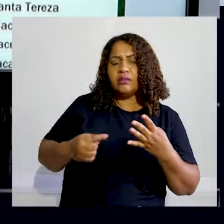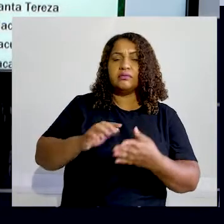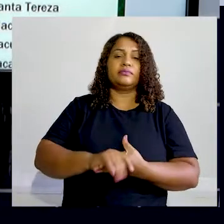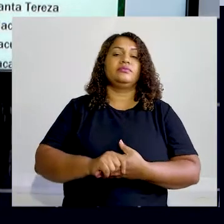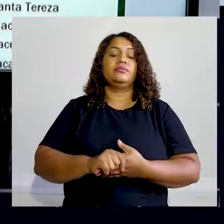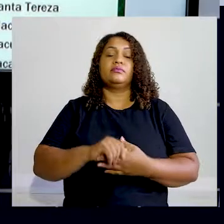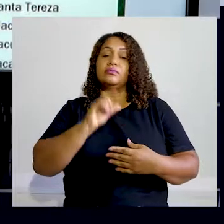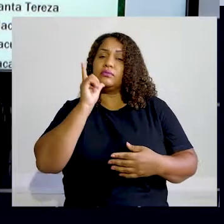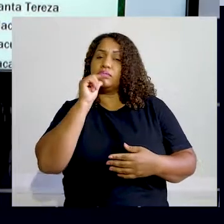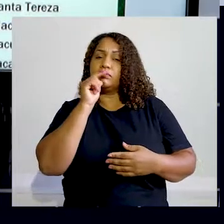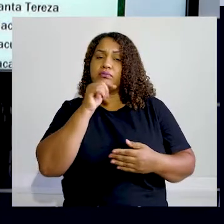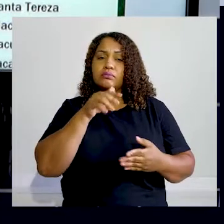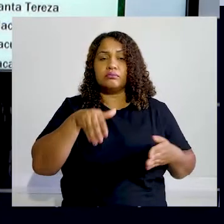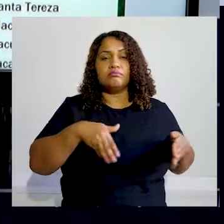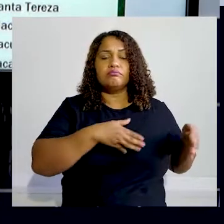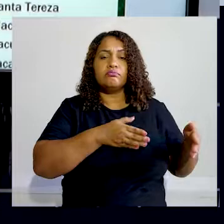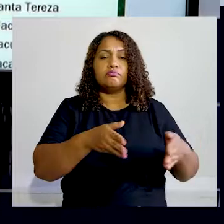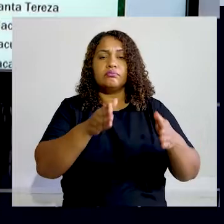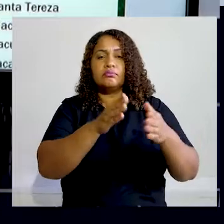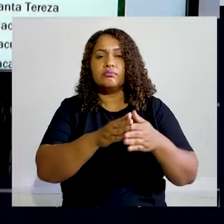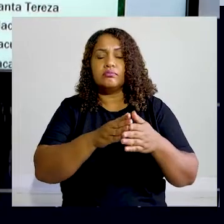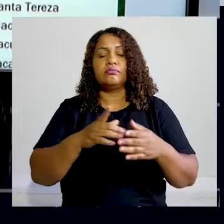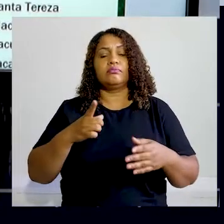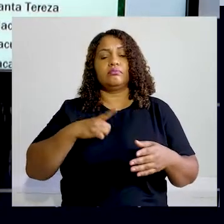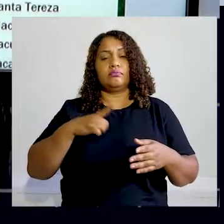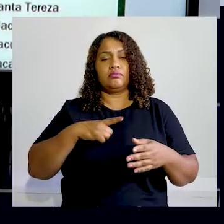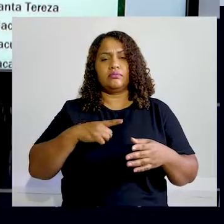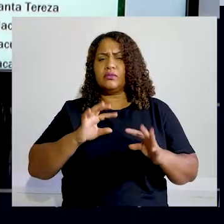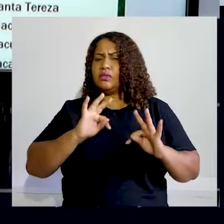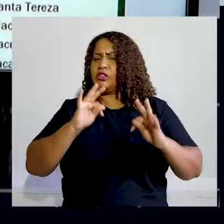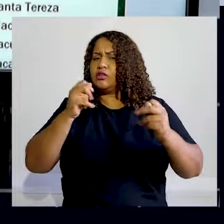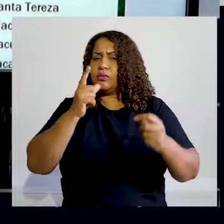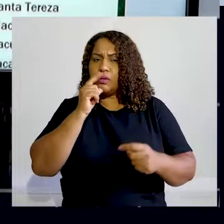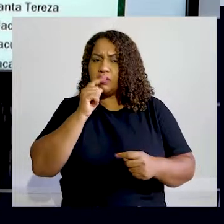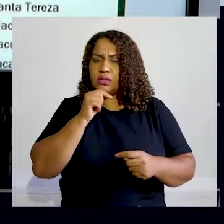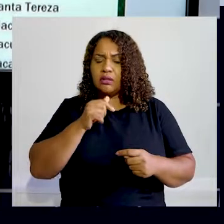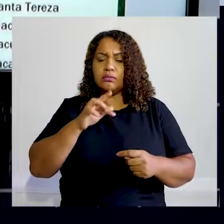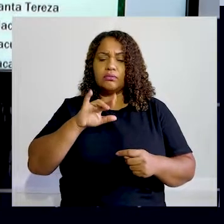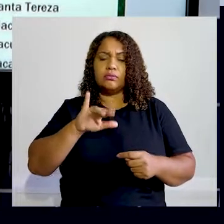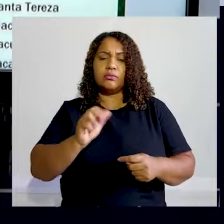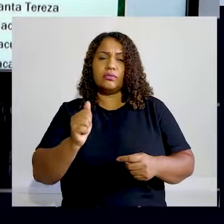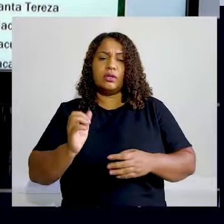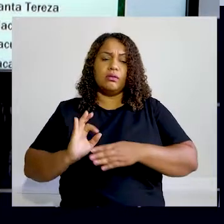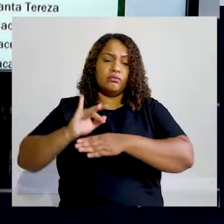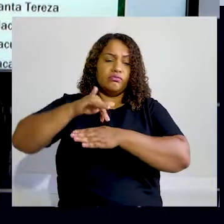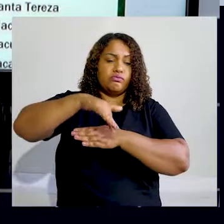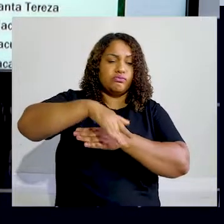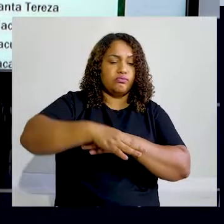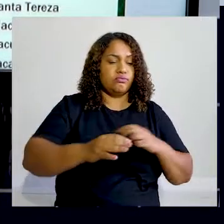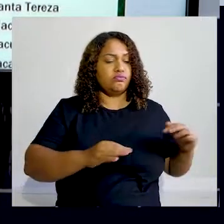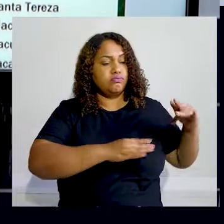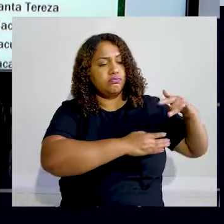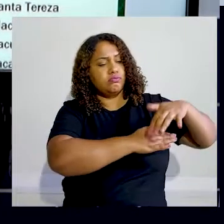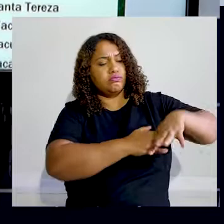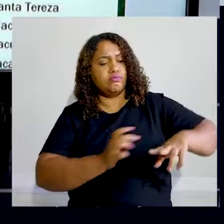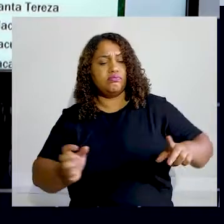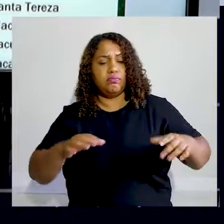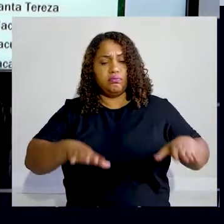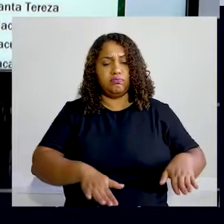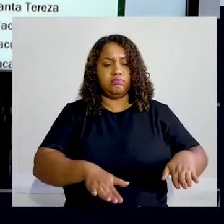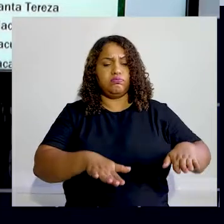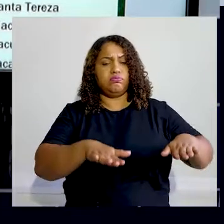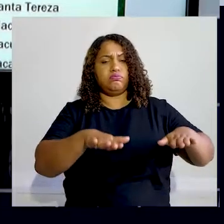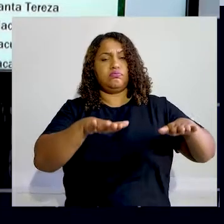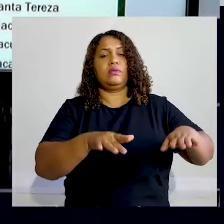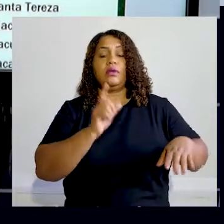o Saranzal. O rio Tocantins recebe toda essa água dos riachos que cortam o município de Imperatriz e que ajudam ele a